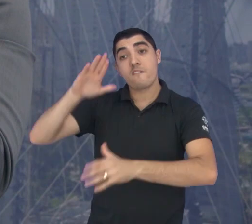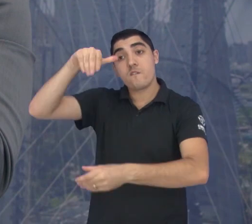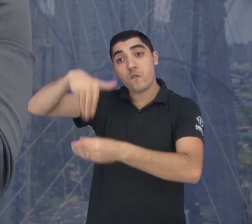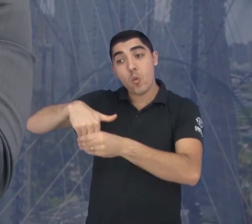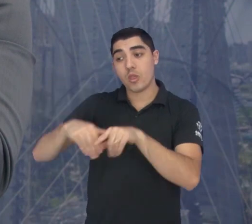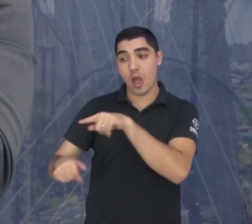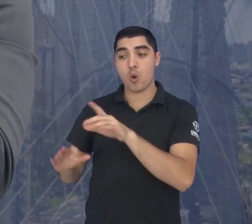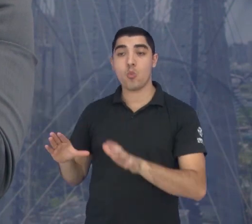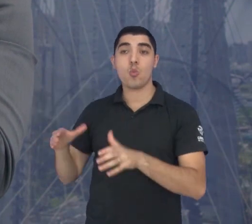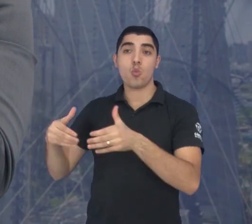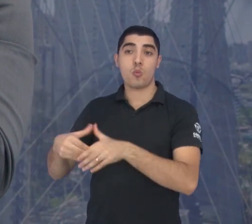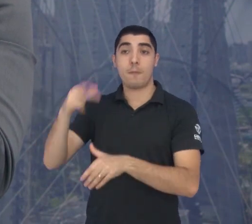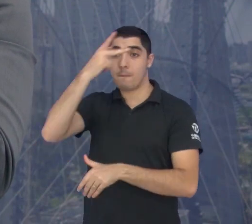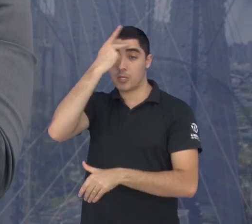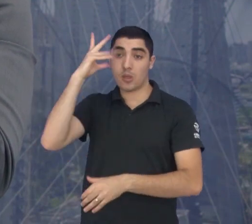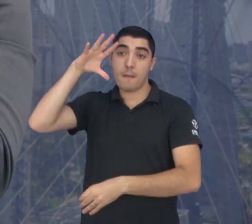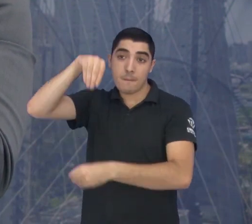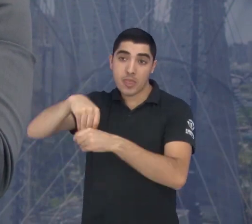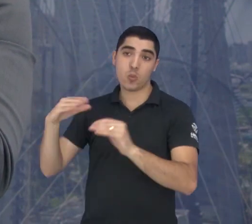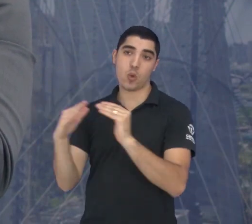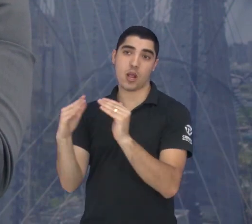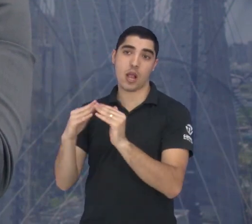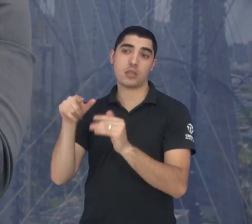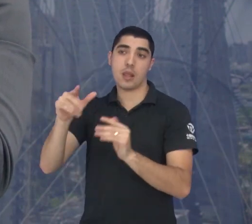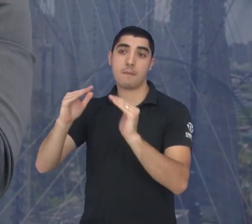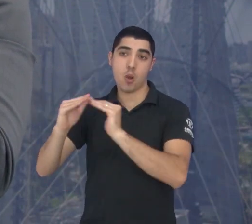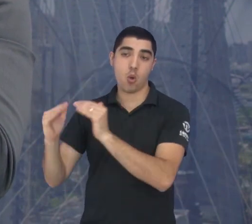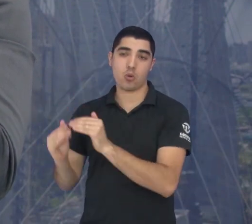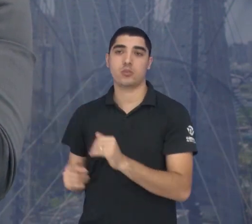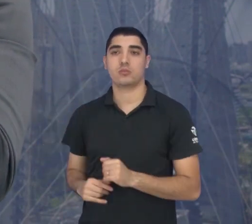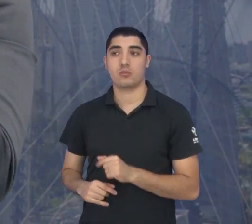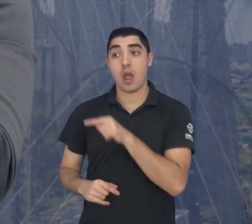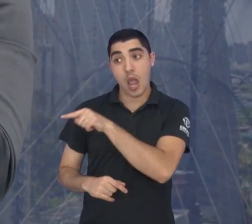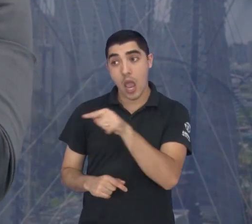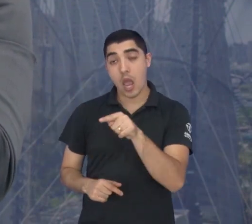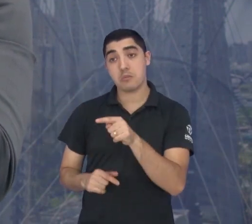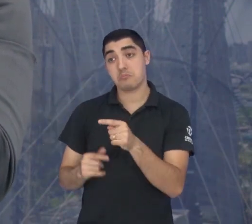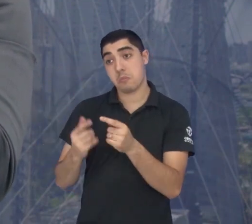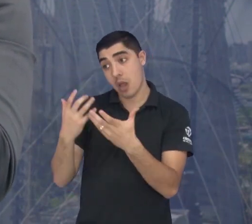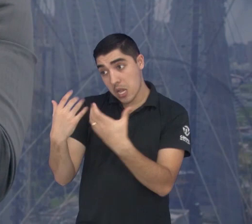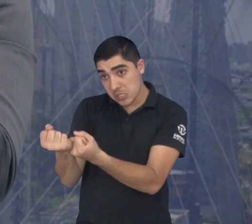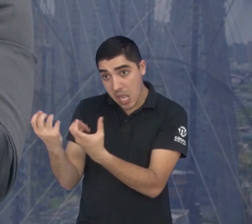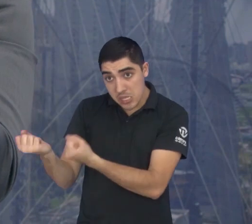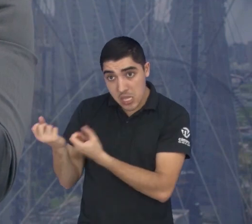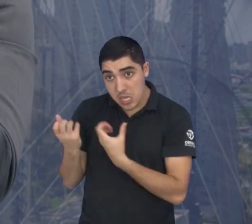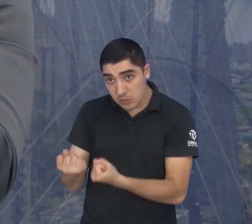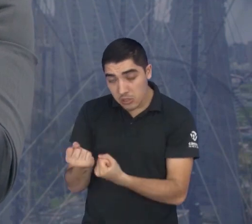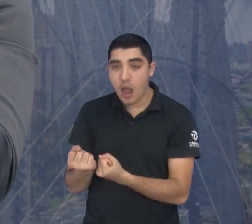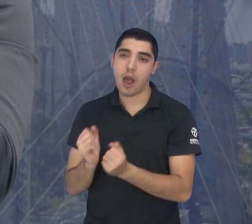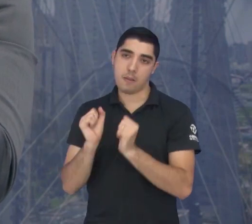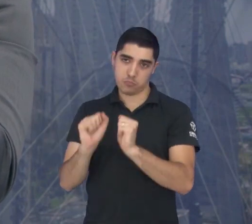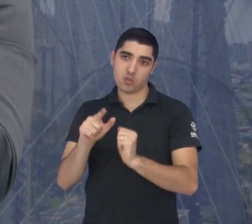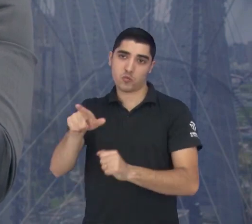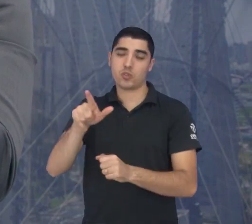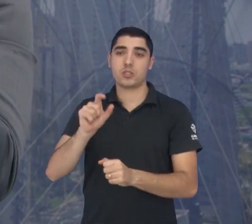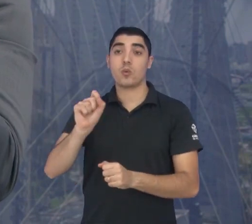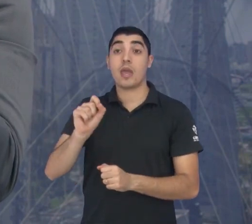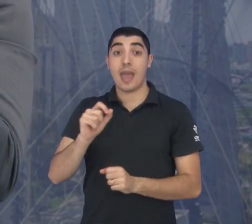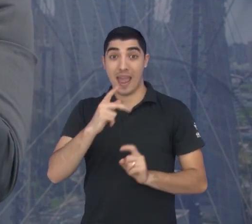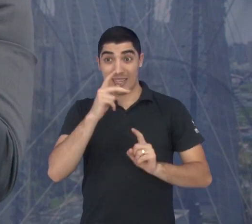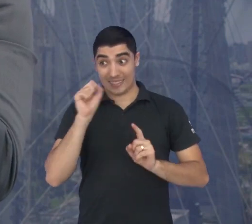a modalidade de locação por curtíssima temporada. Caso seja aprovado em Assembleia, o que é importante o síndico